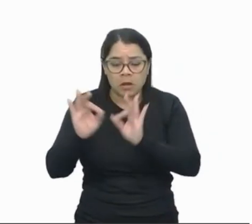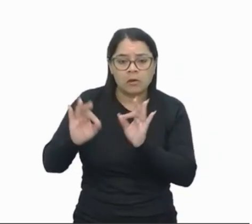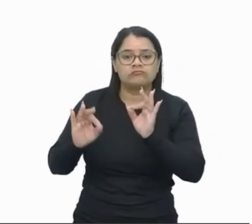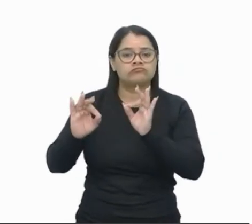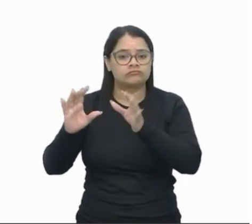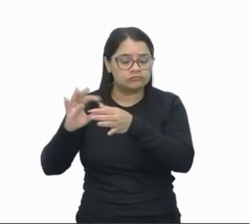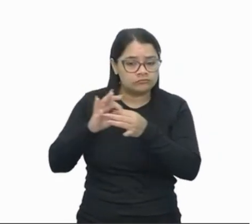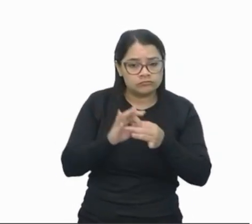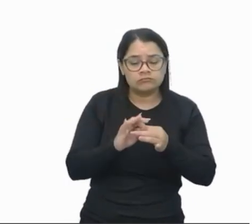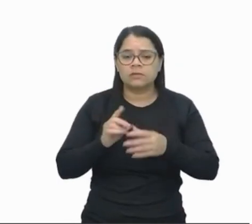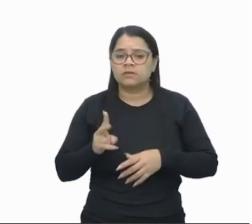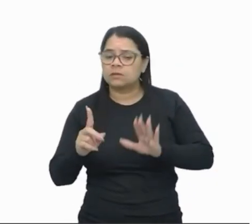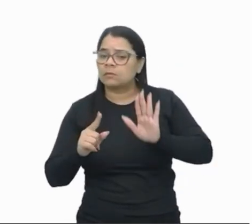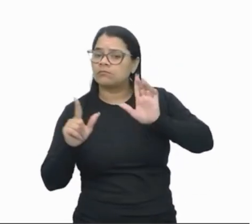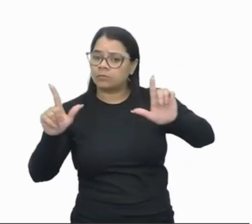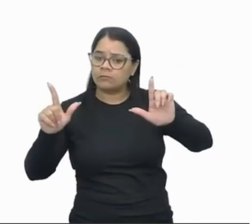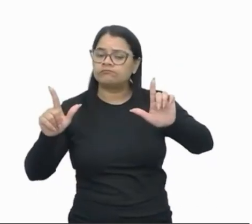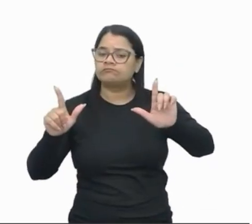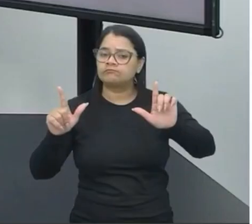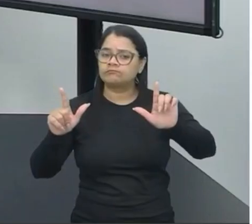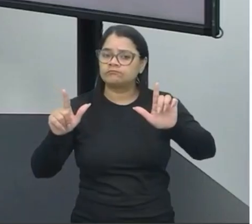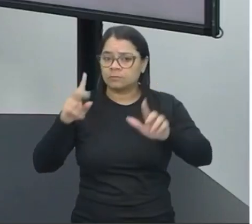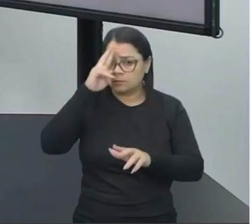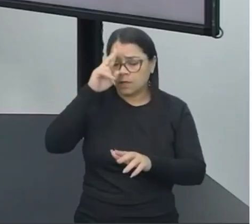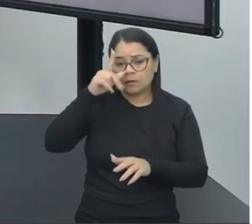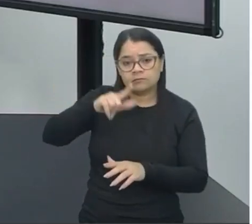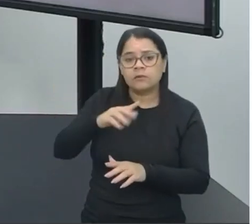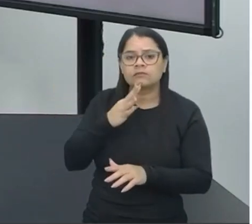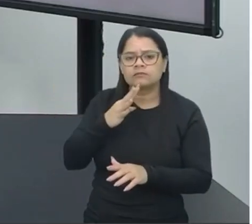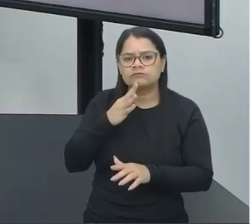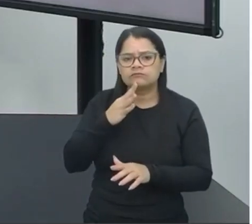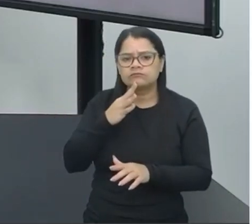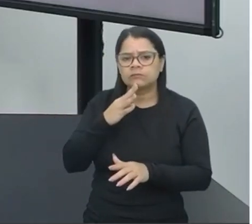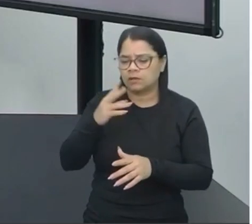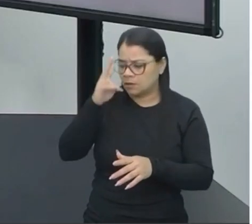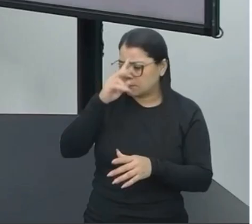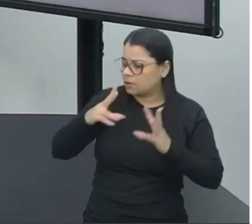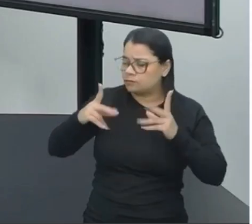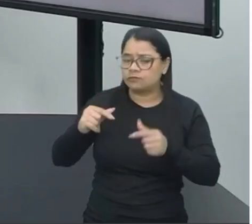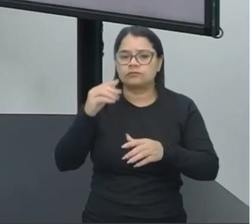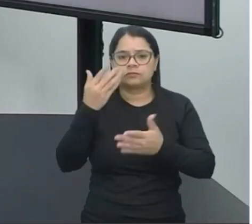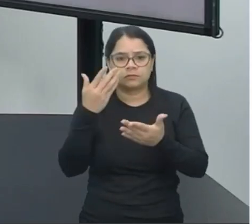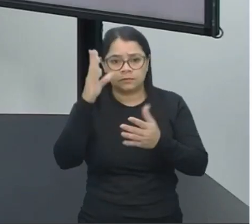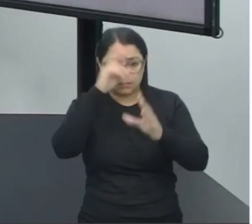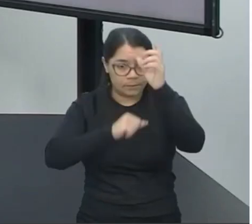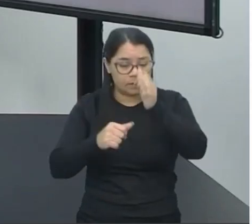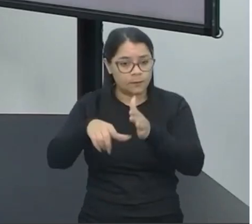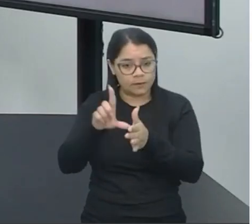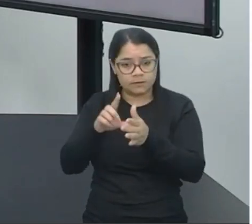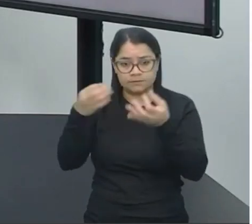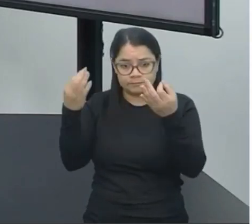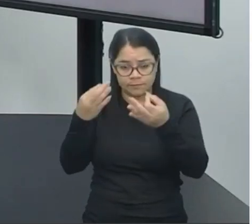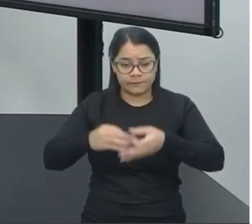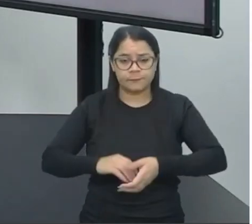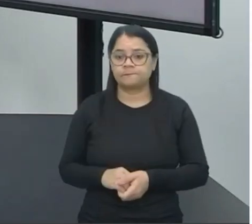contextualização. Toda vez que aparecer essa retomada de conhecimentos, reforce com os estudantes tudo aquilo que eles aprenderam. Perfeito?